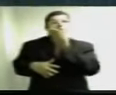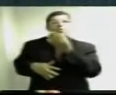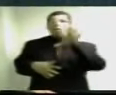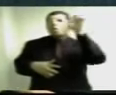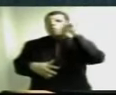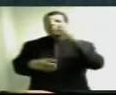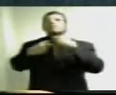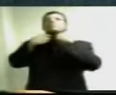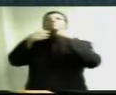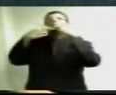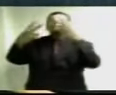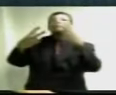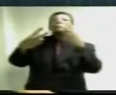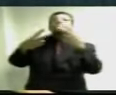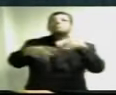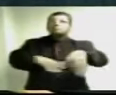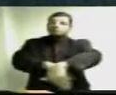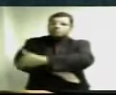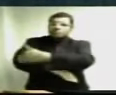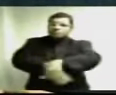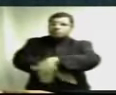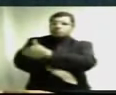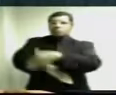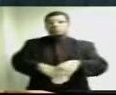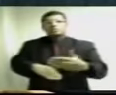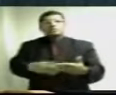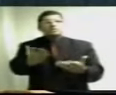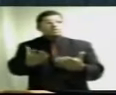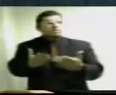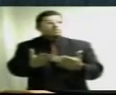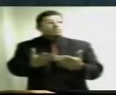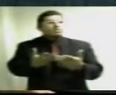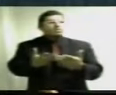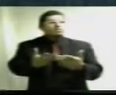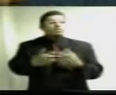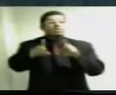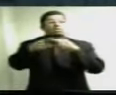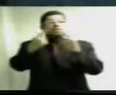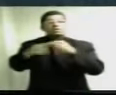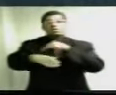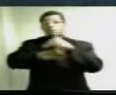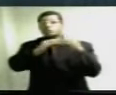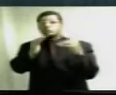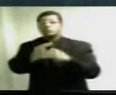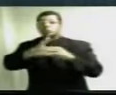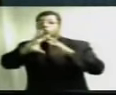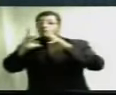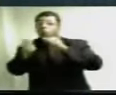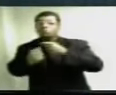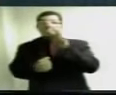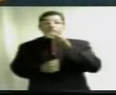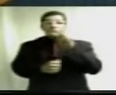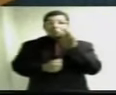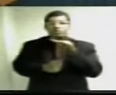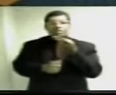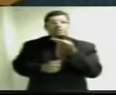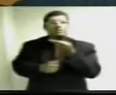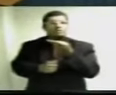ouvir as vozes das ruas, deputado Vicente. Mas todo mundo